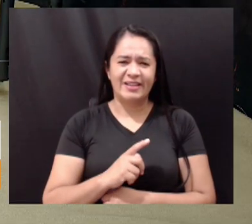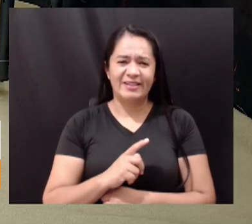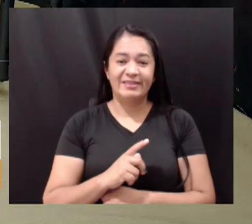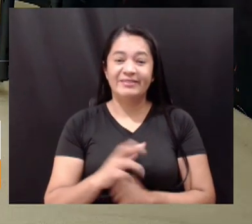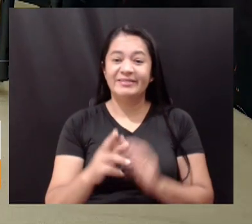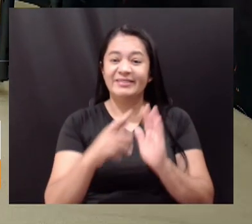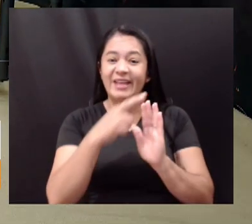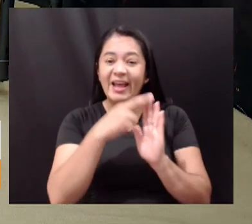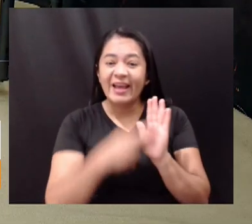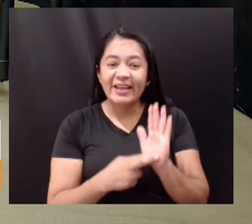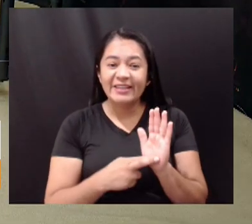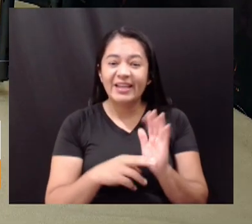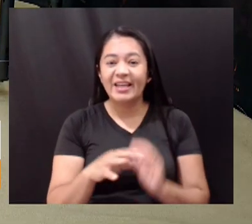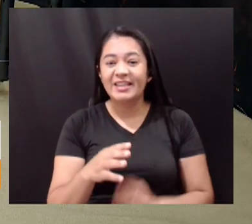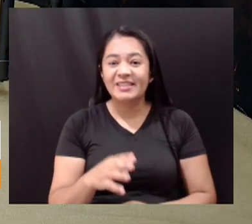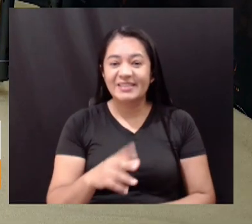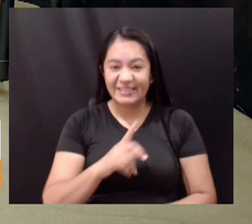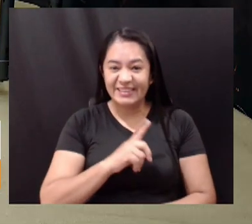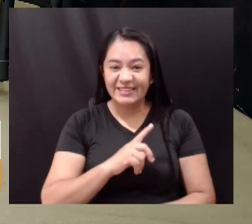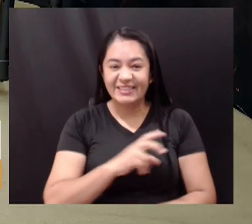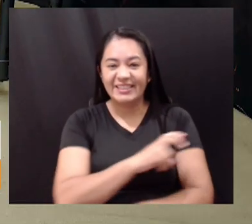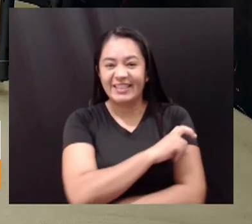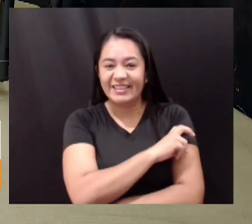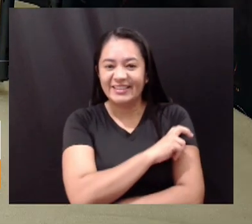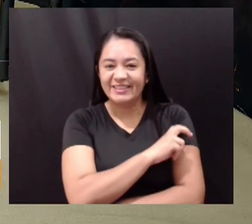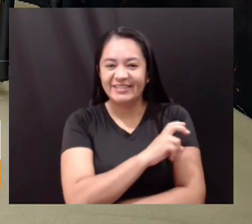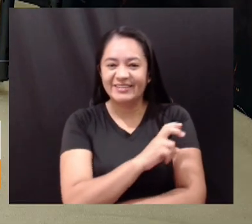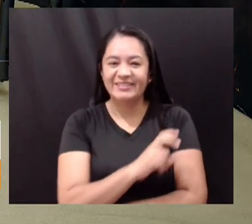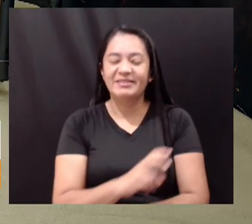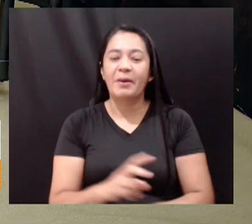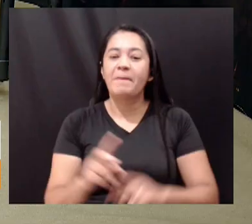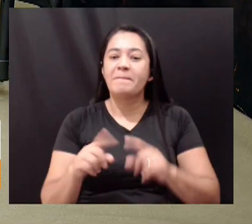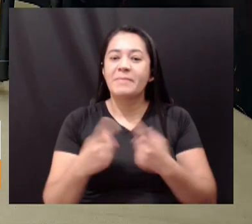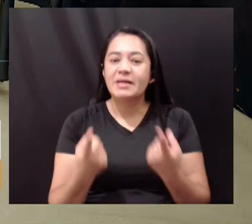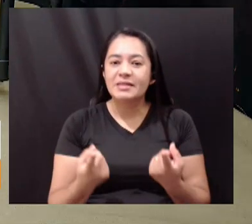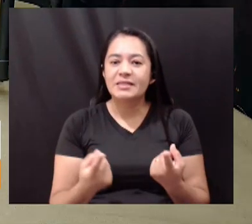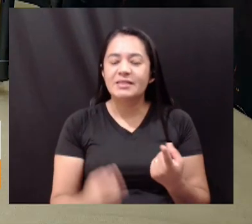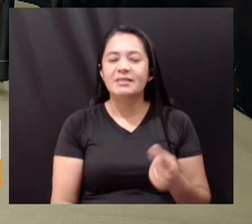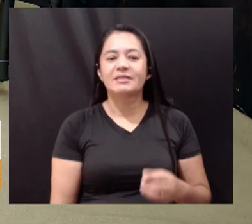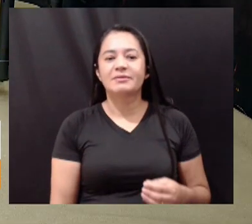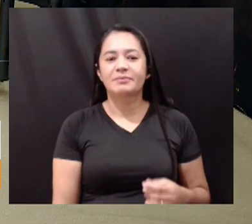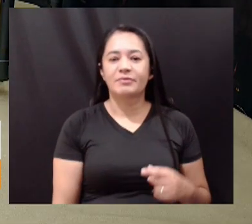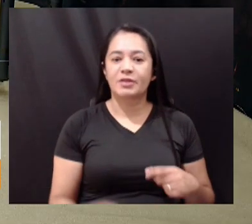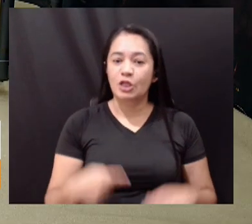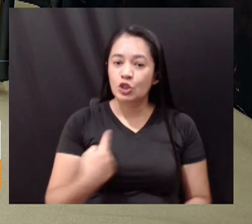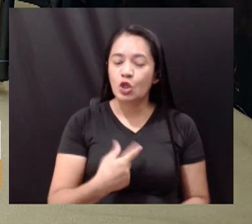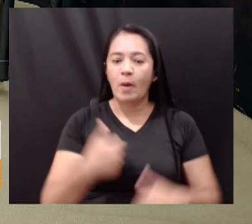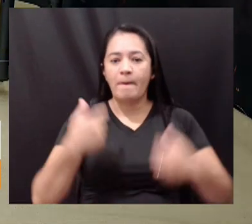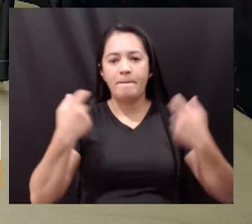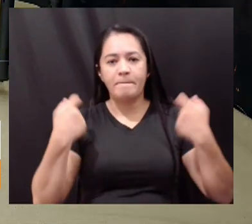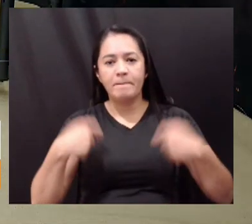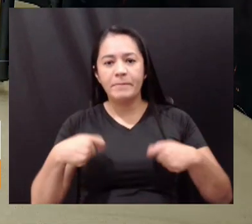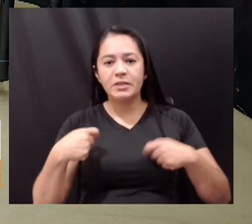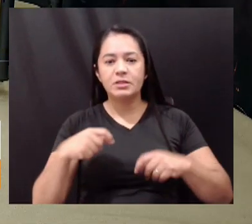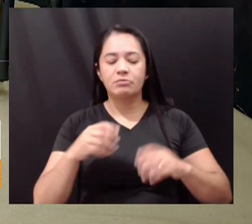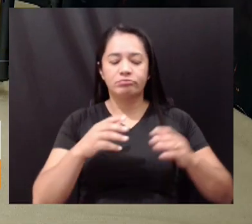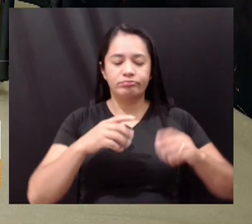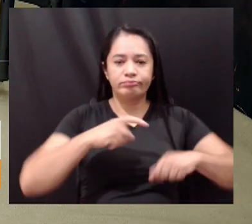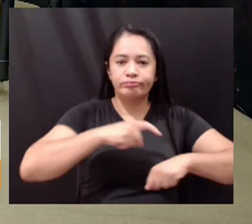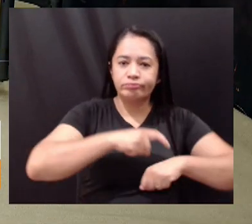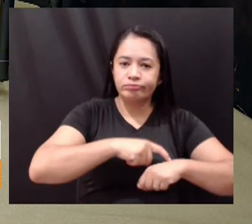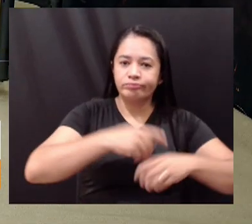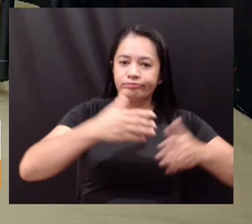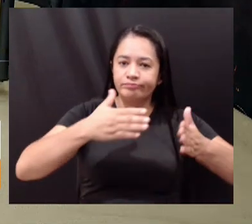momento de quinta série lá, eu acho que todo mundo tem. Só que é assim, a gente precisa tem momentos e momentos. E quando a